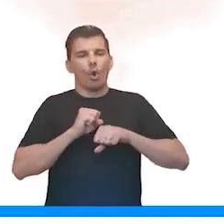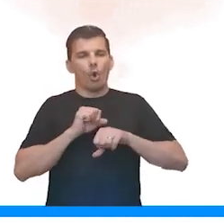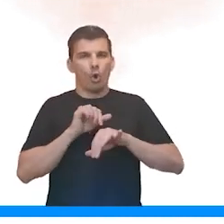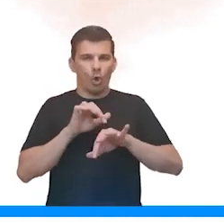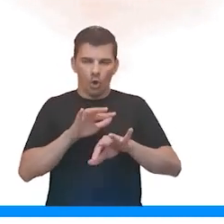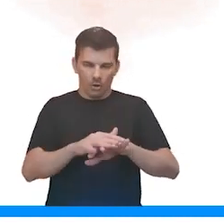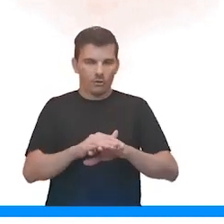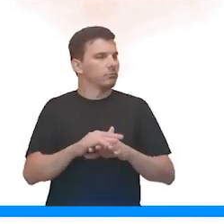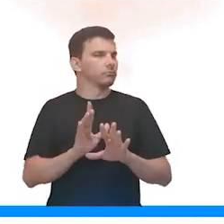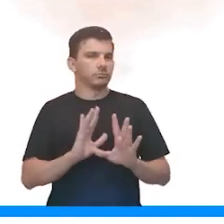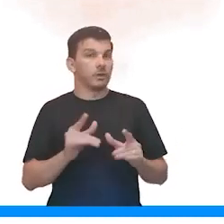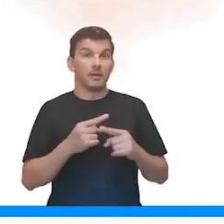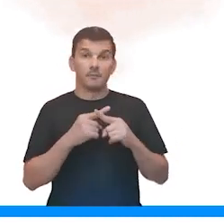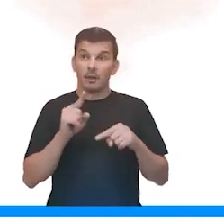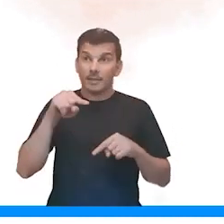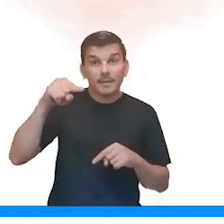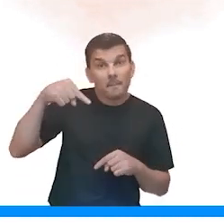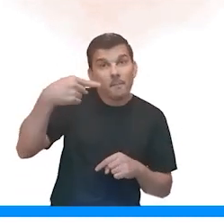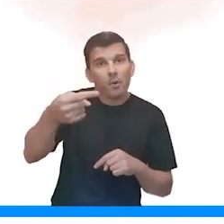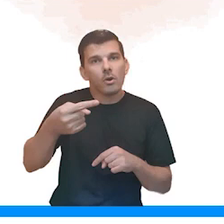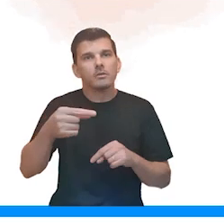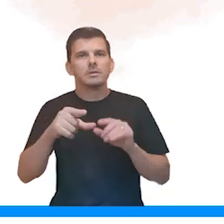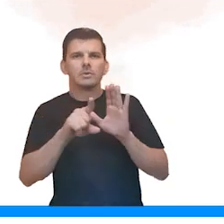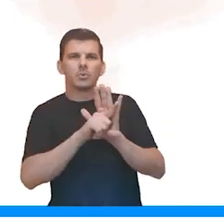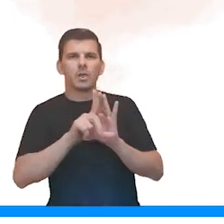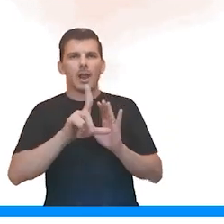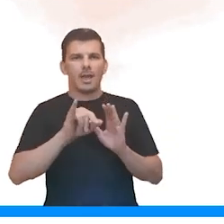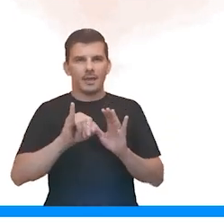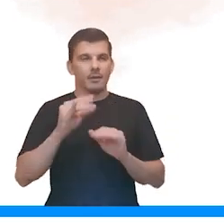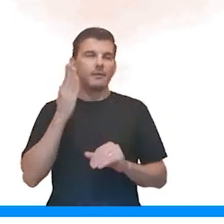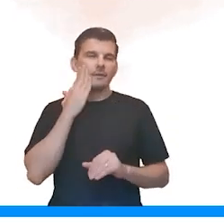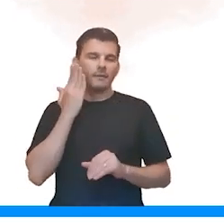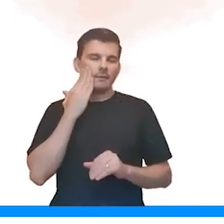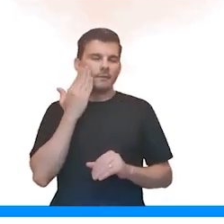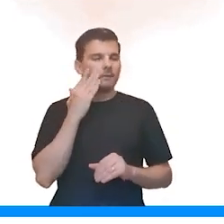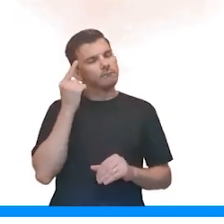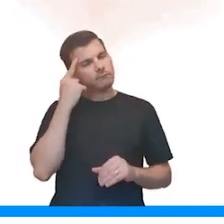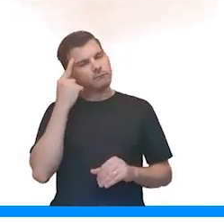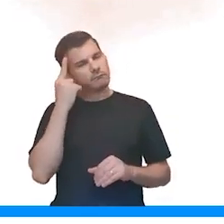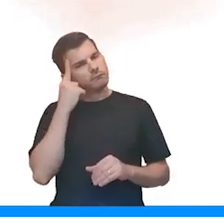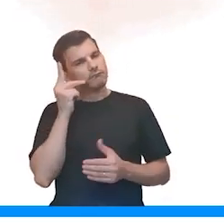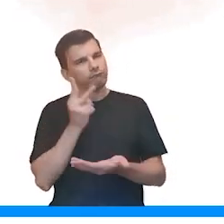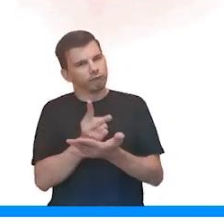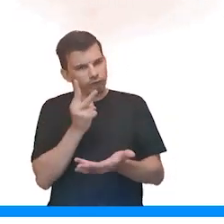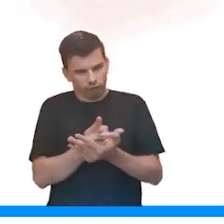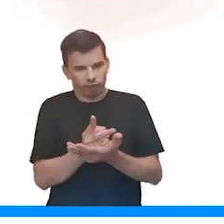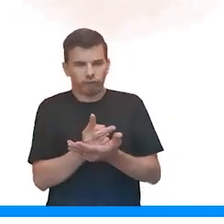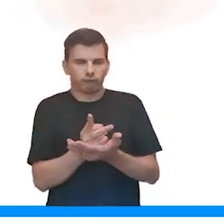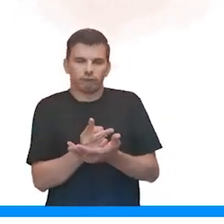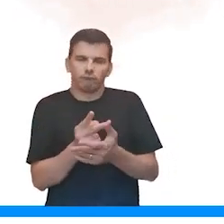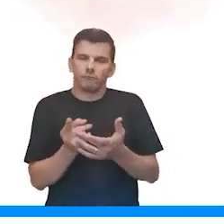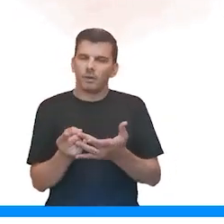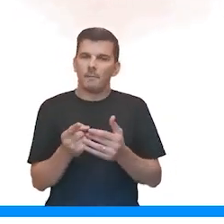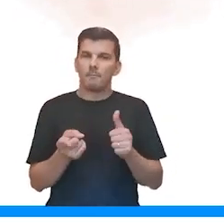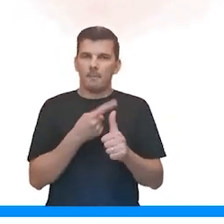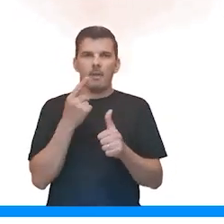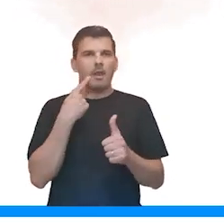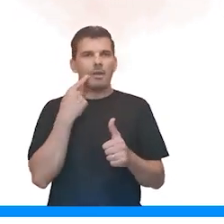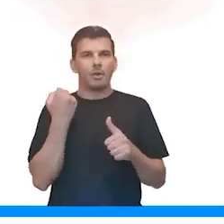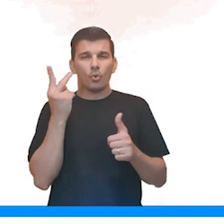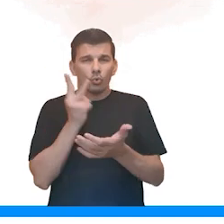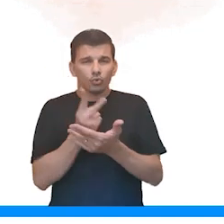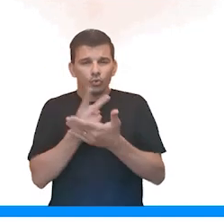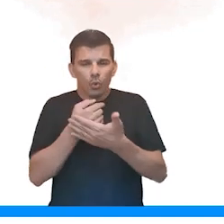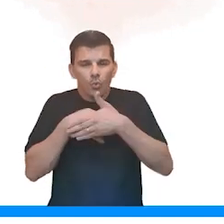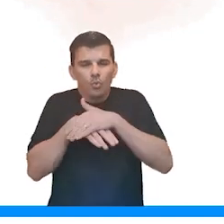tem perdas de energia na primeira lei da termodinâmica. Mais à frente vocês vão ver a segunda lei, vão ver algumas situações em que considera também as